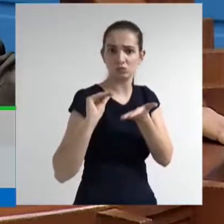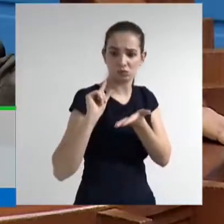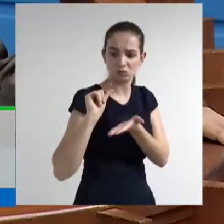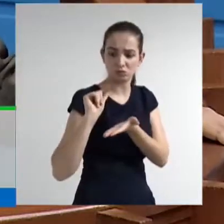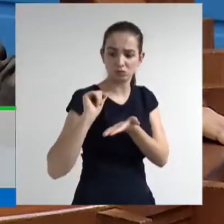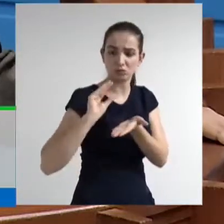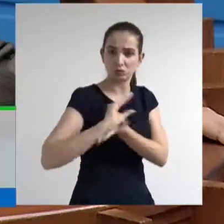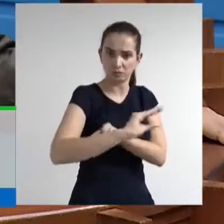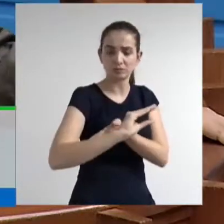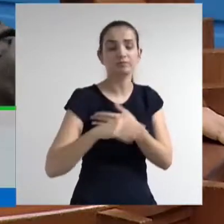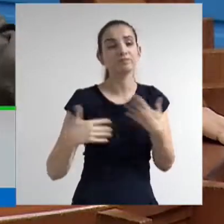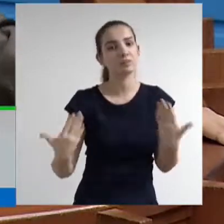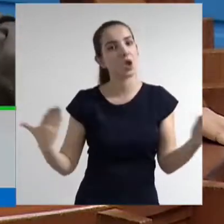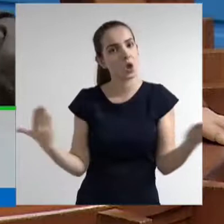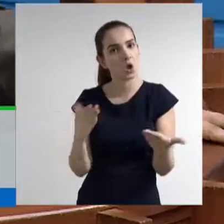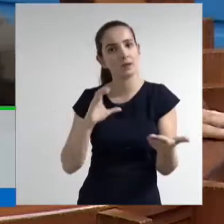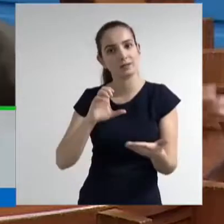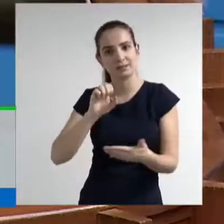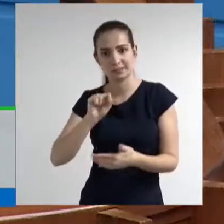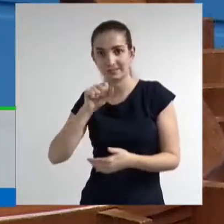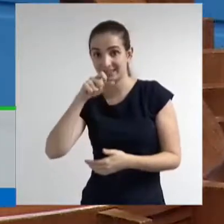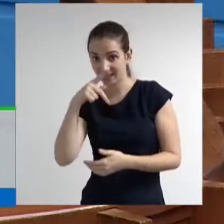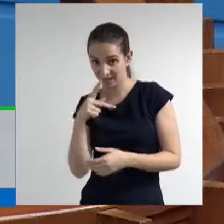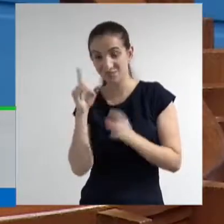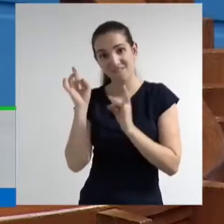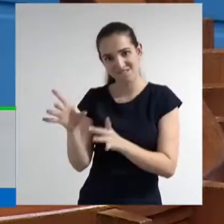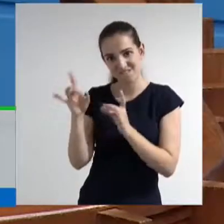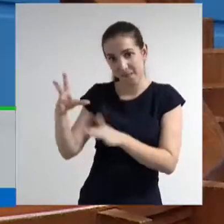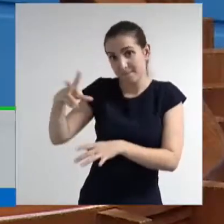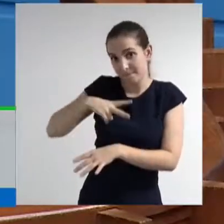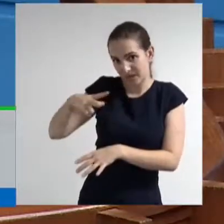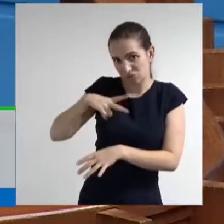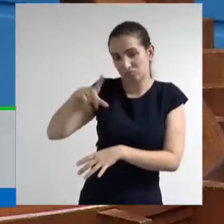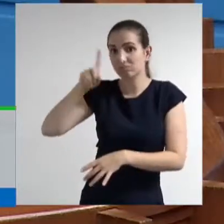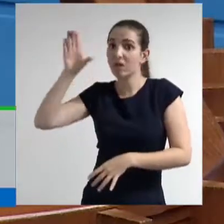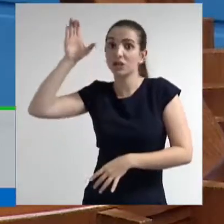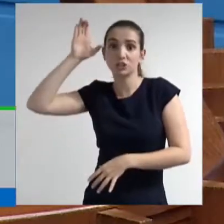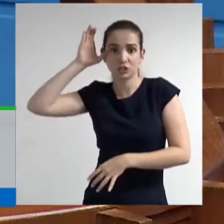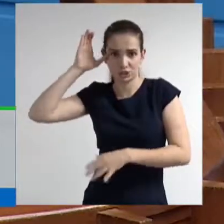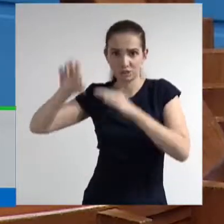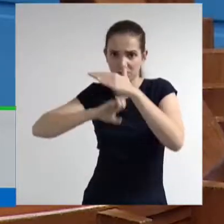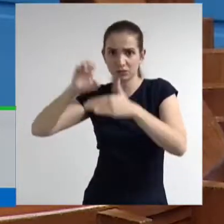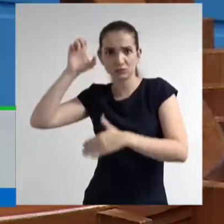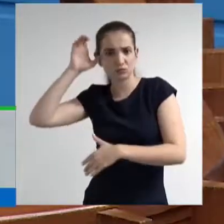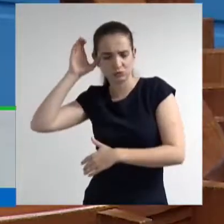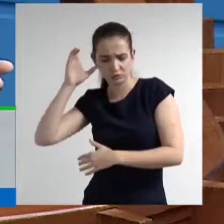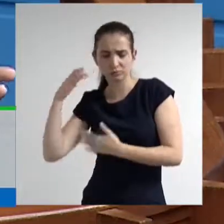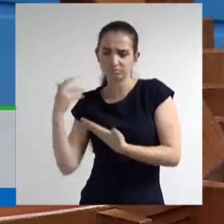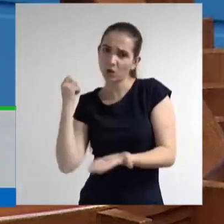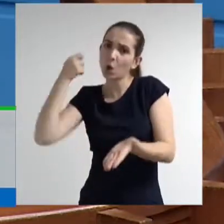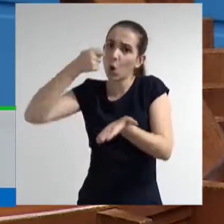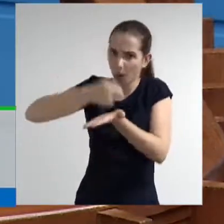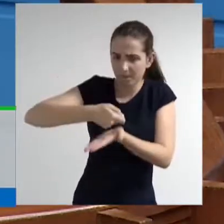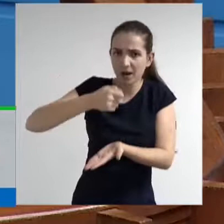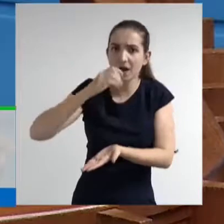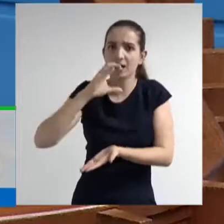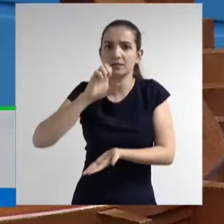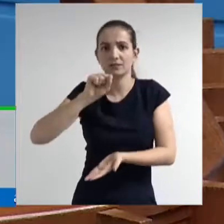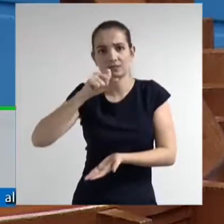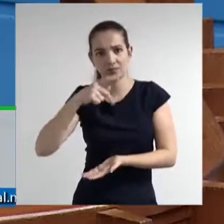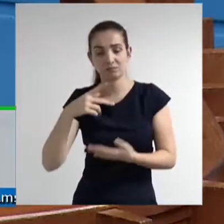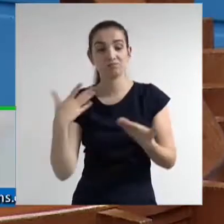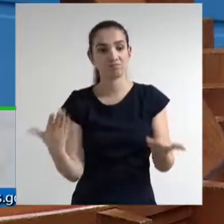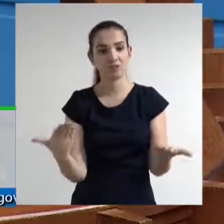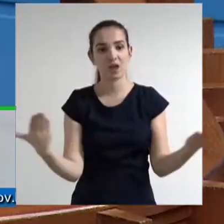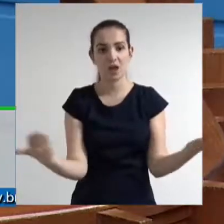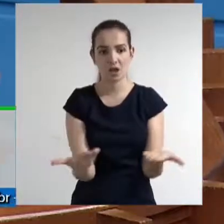Com o processo de privatização da CESP, que está adiantado com o grupo chinês, A CESP agora se vê na obrigatoriedade de fazer